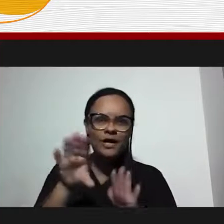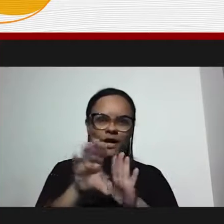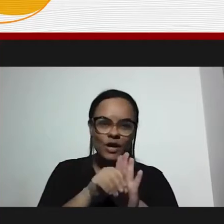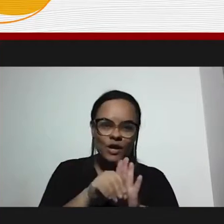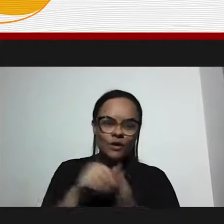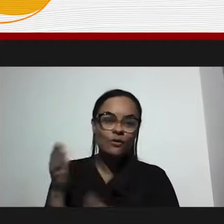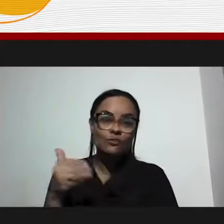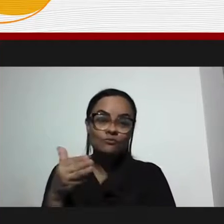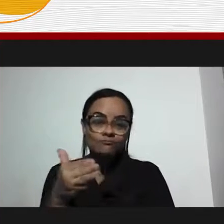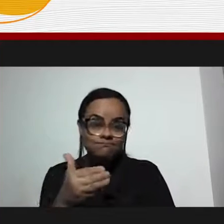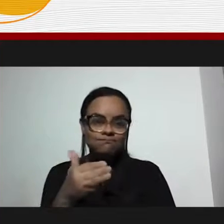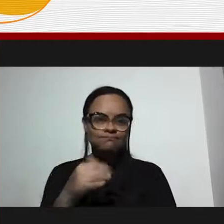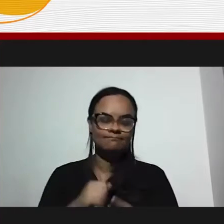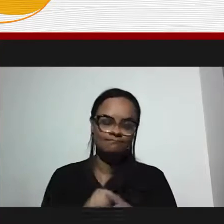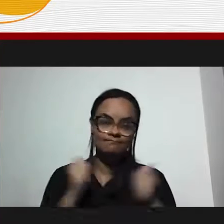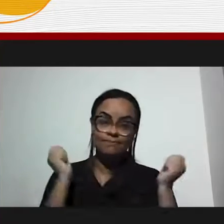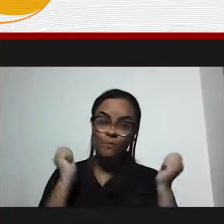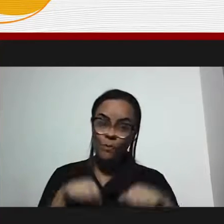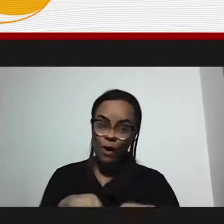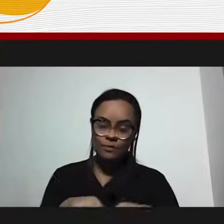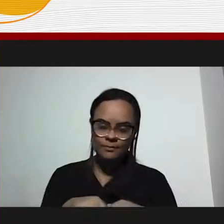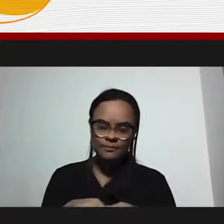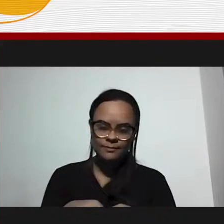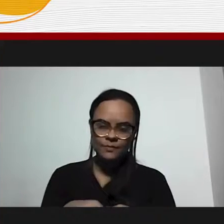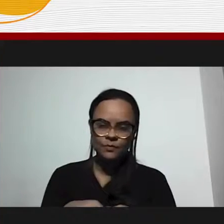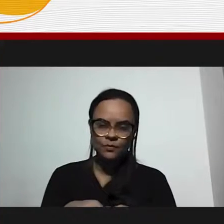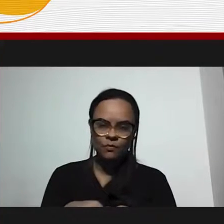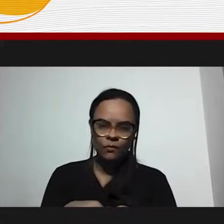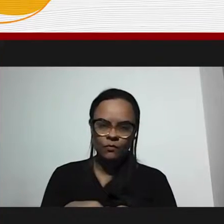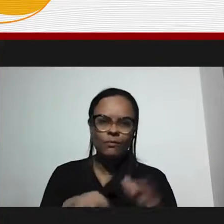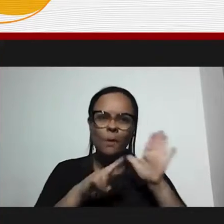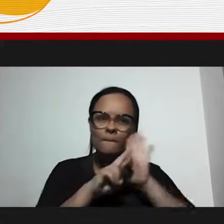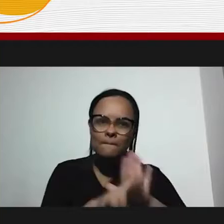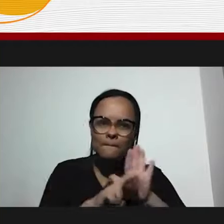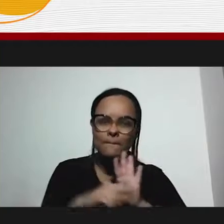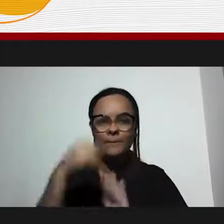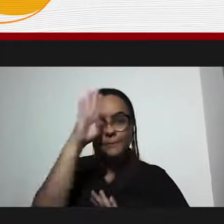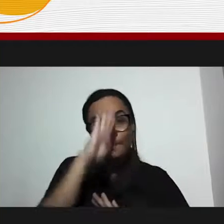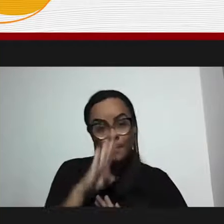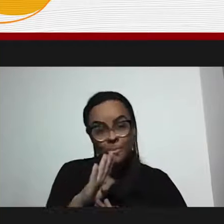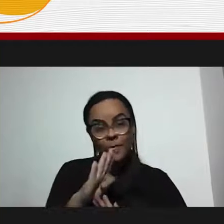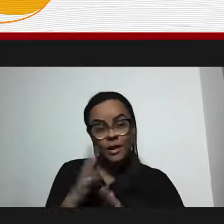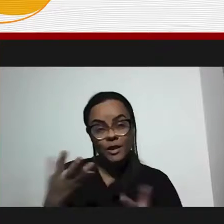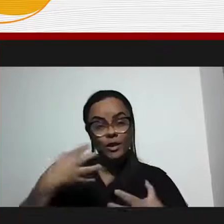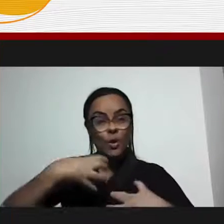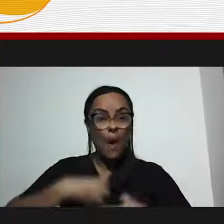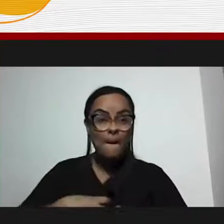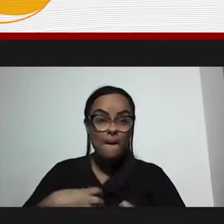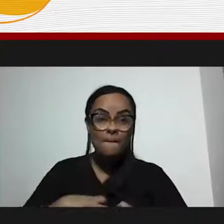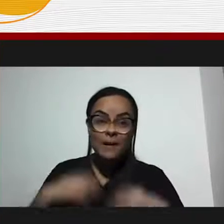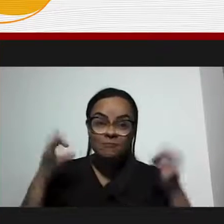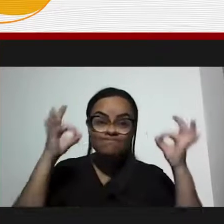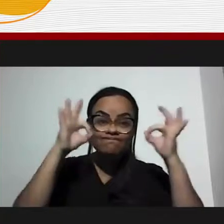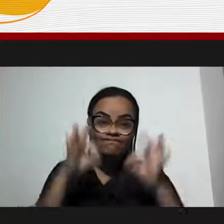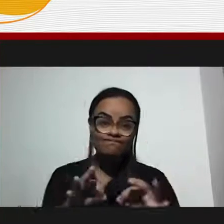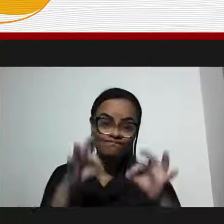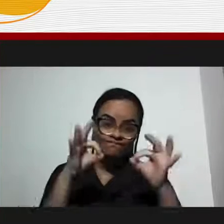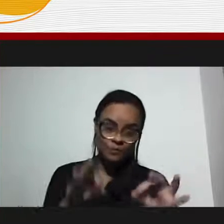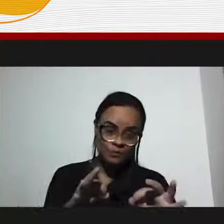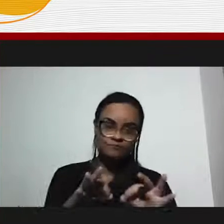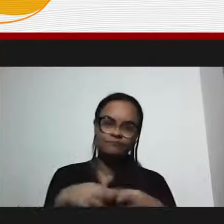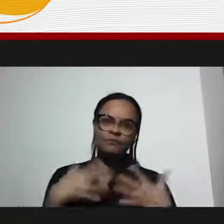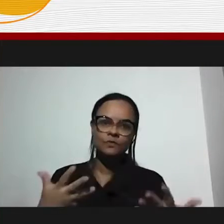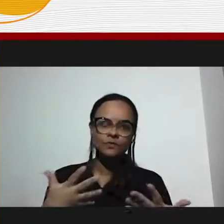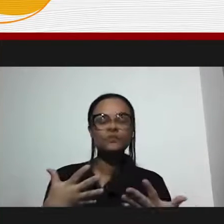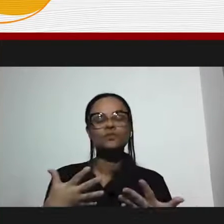outros Clodoaldos, pudesse estar representando o Brasil da forma que tem que representar, né, porque